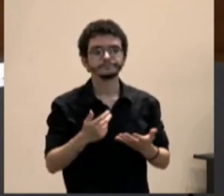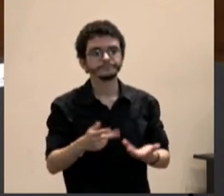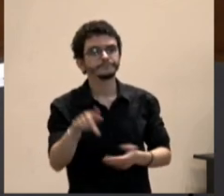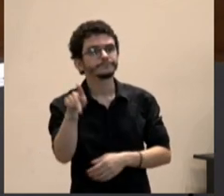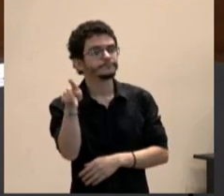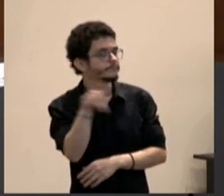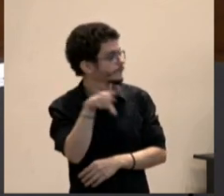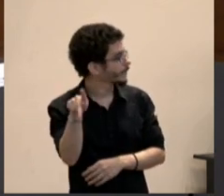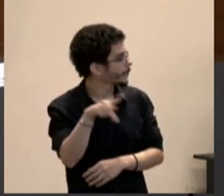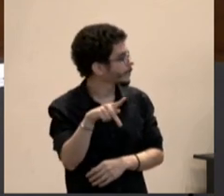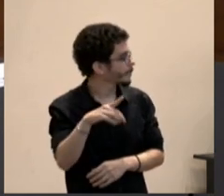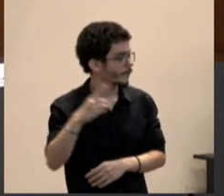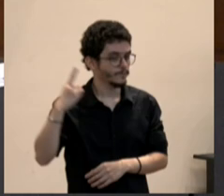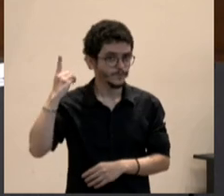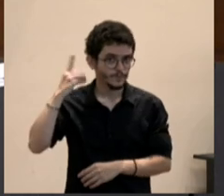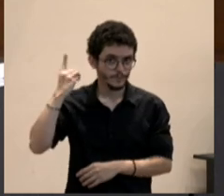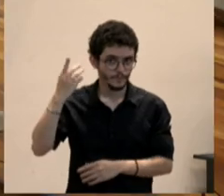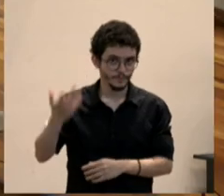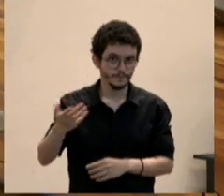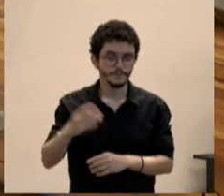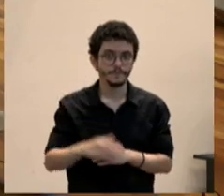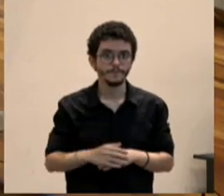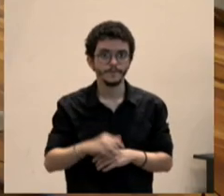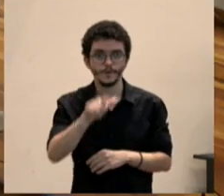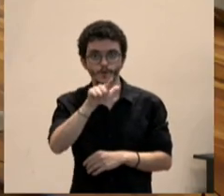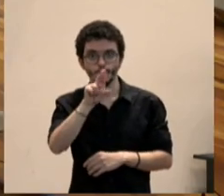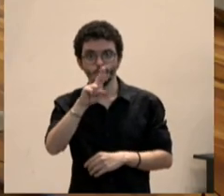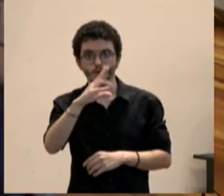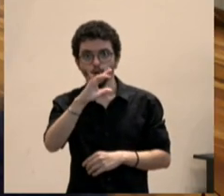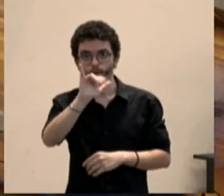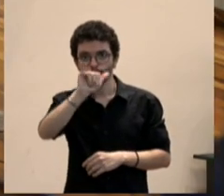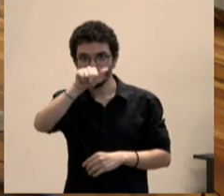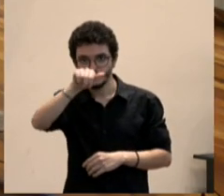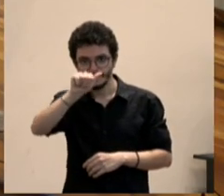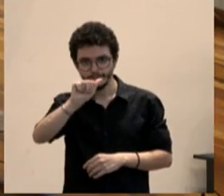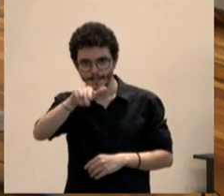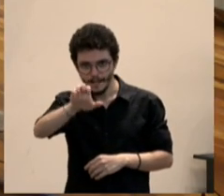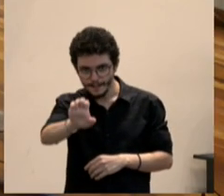Professora, deputada Luciane Carminati, então